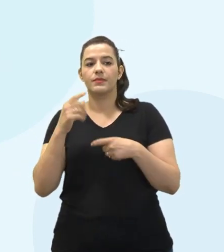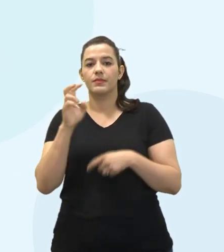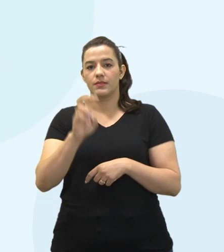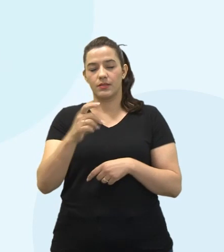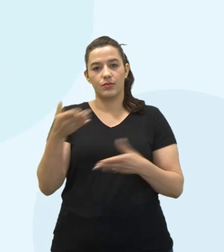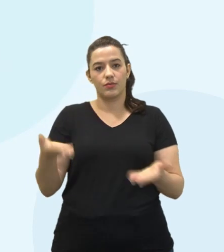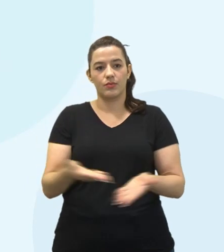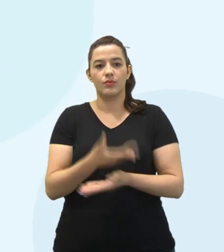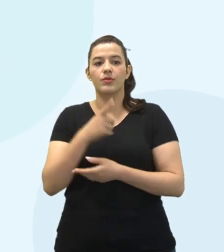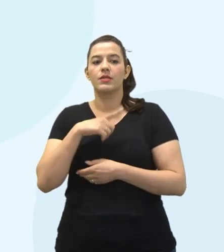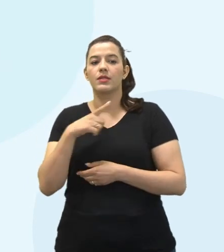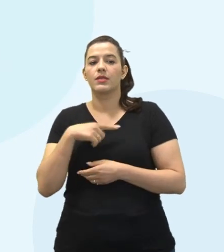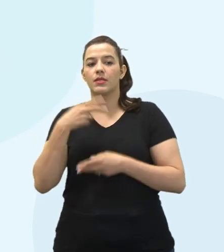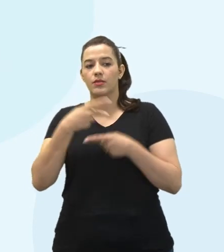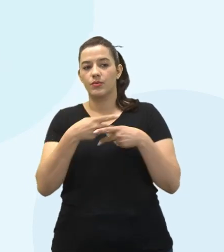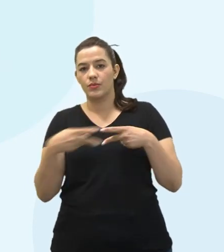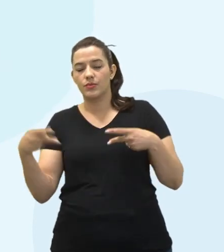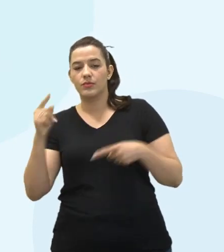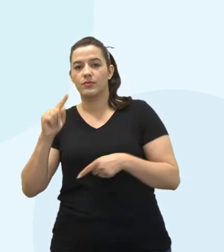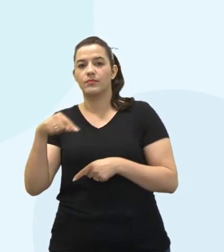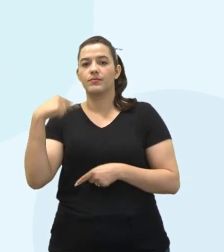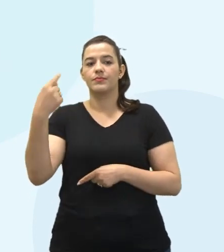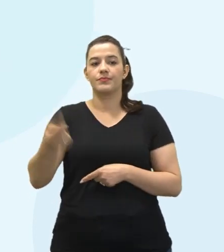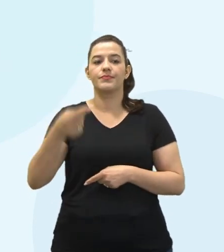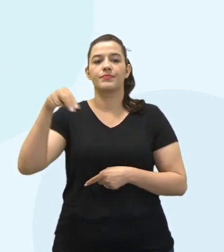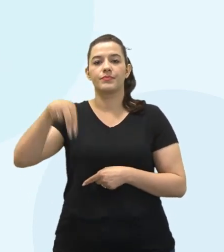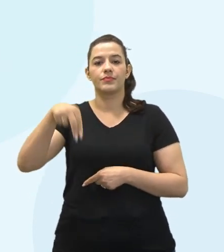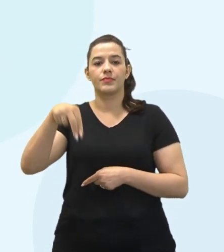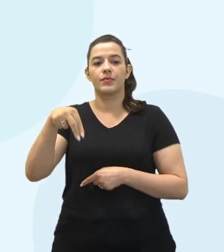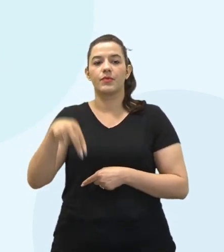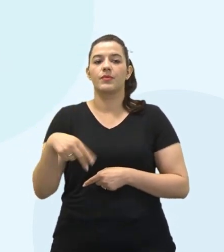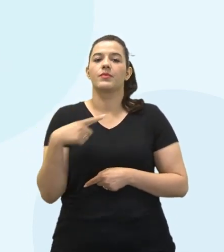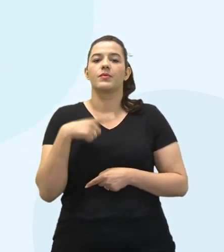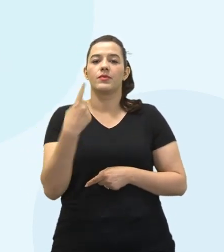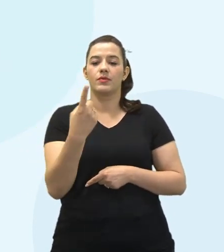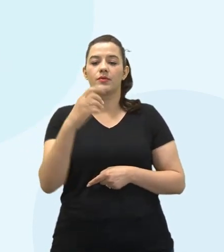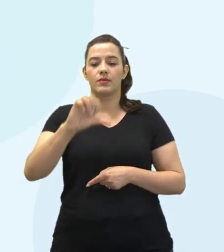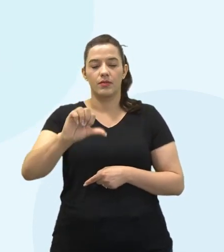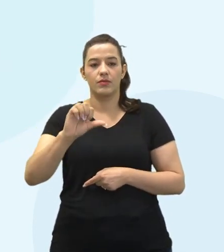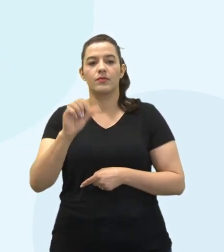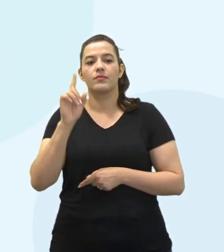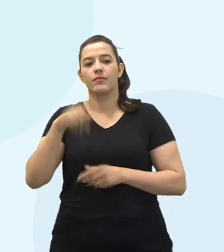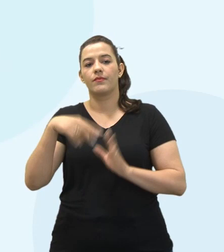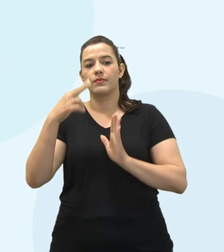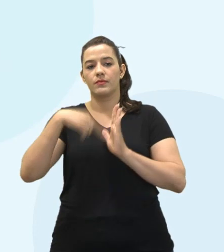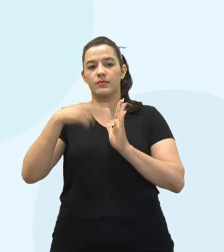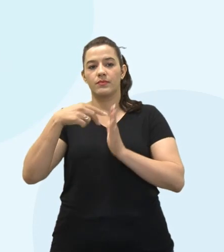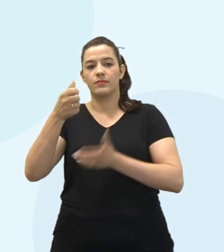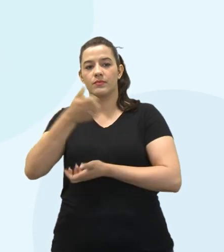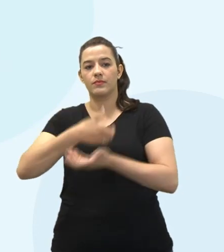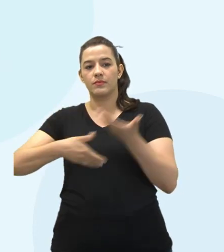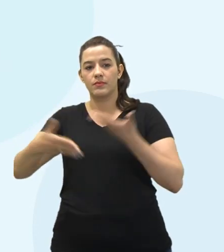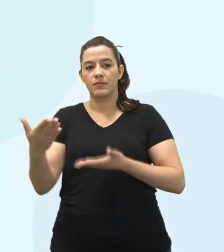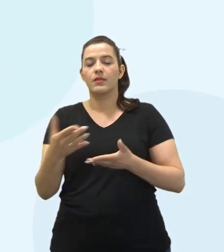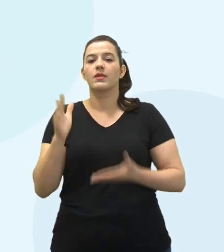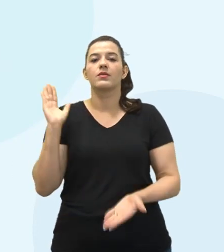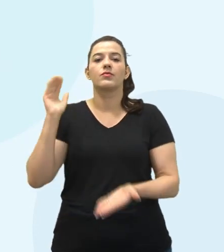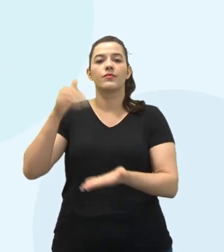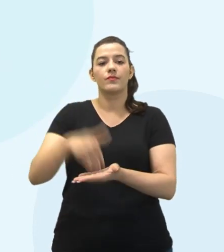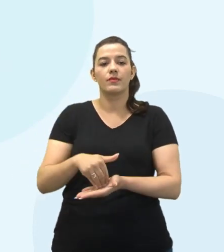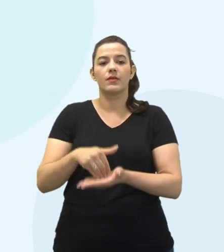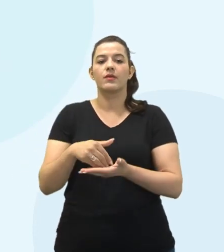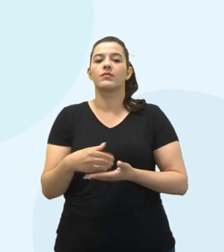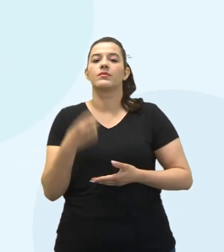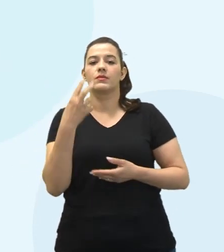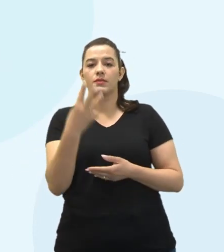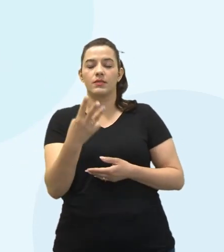Dezenove de Novembro a gente vai falar sobre leitura compartilhada e por fim a gente vai